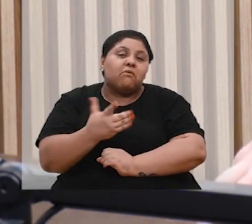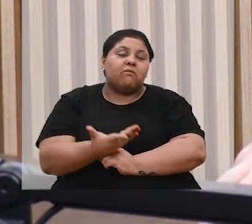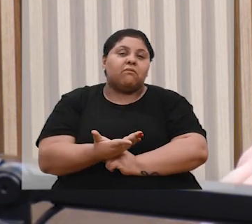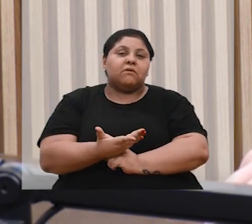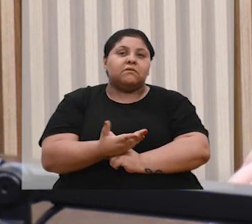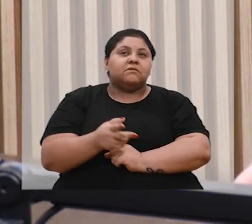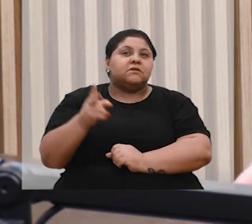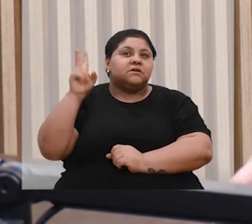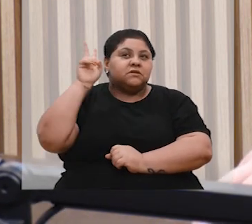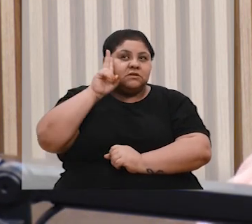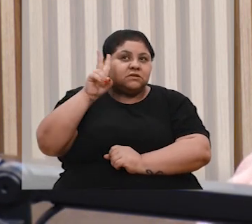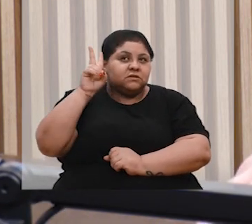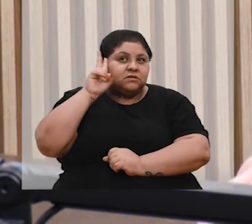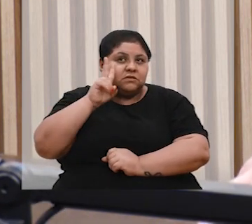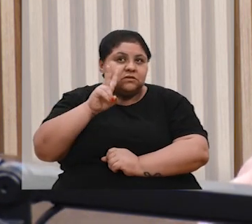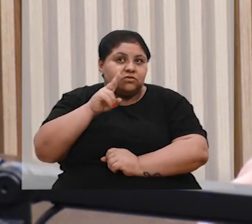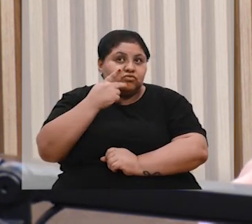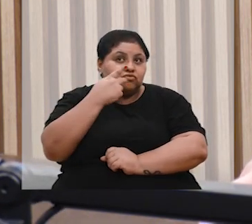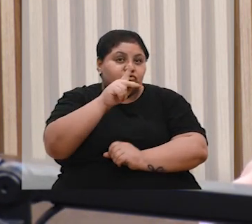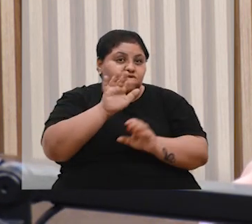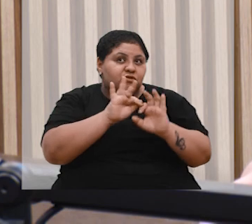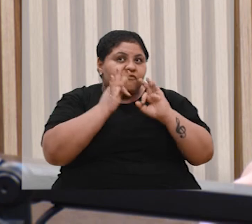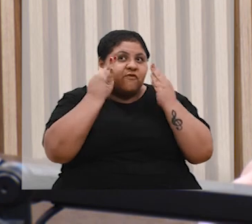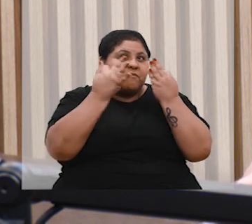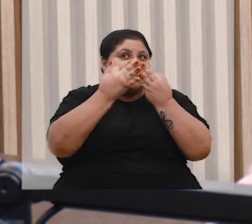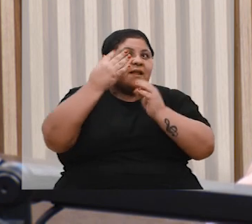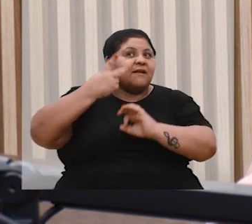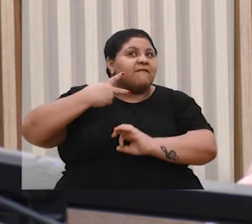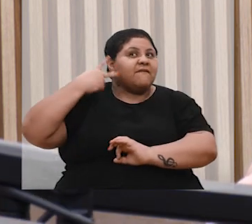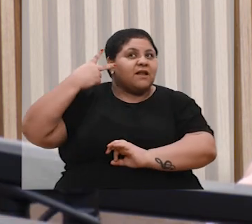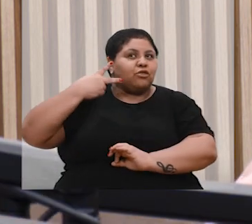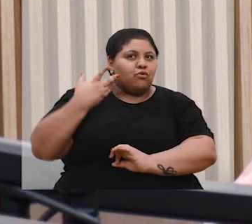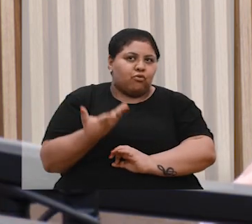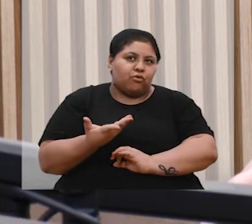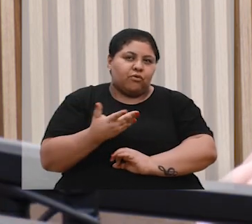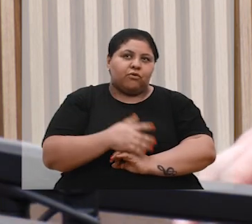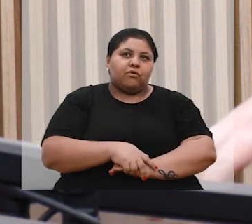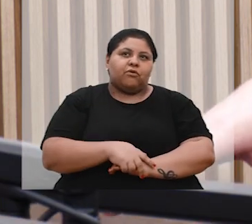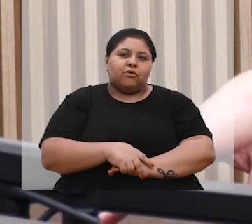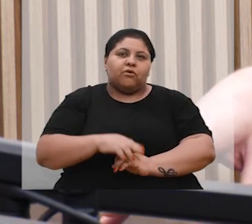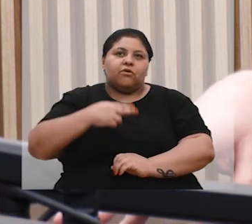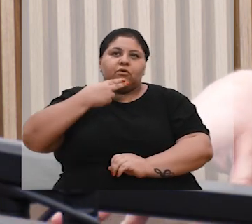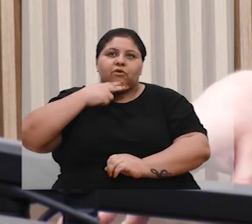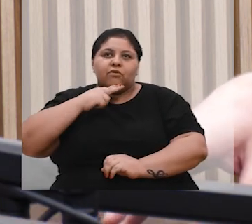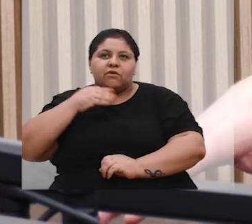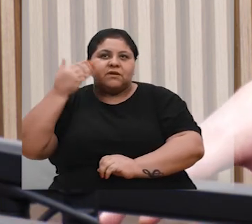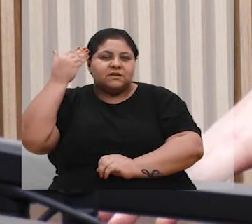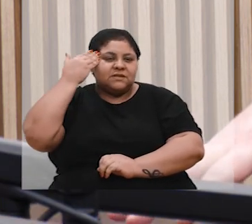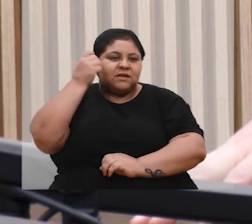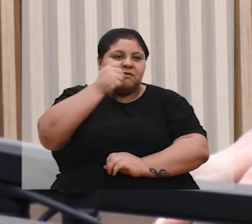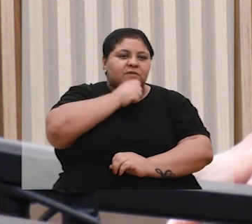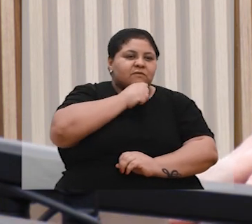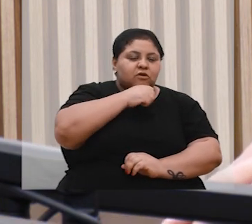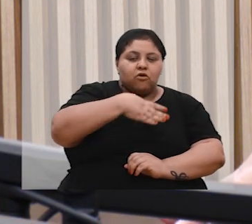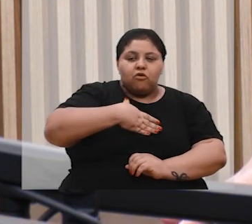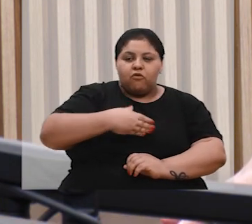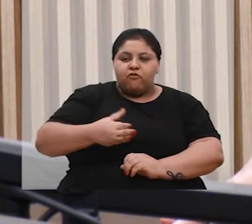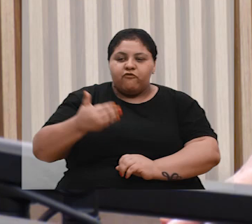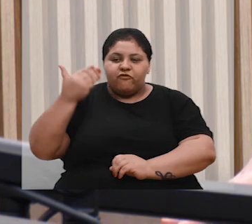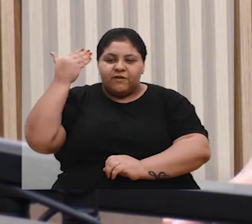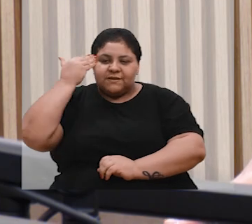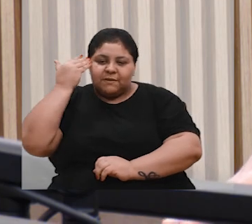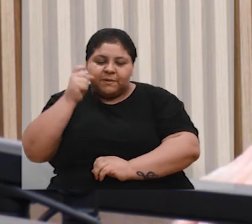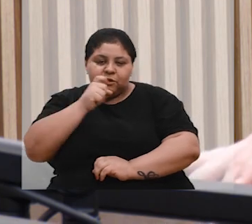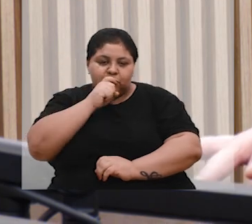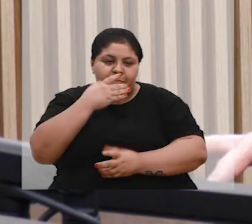pouquinho mais a história do seu parente, que é vereador. É o neto que quer saber do vô, é o filho que quer